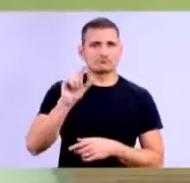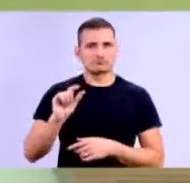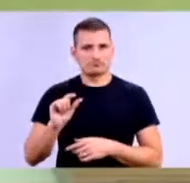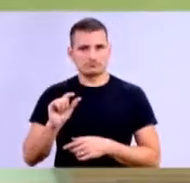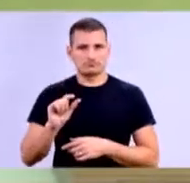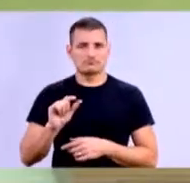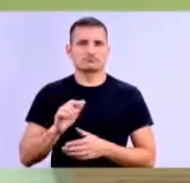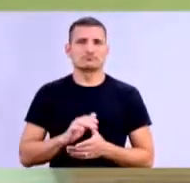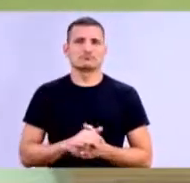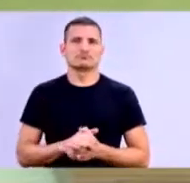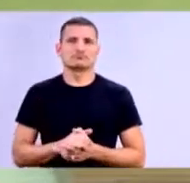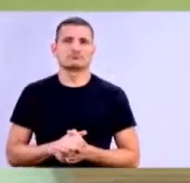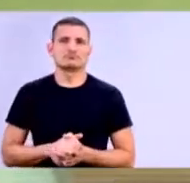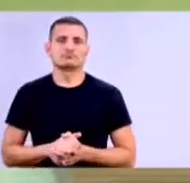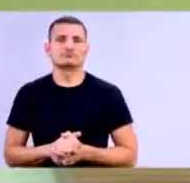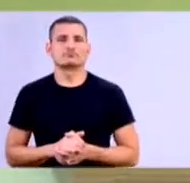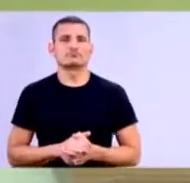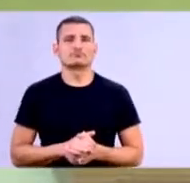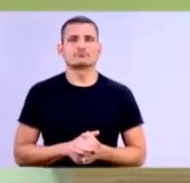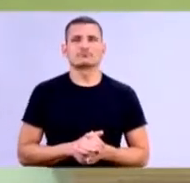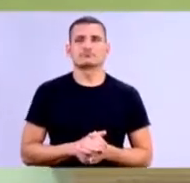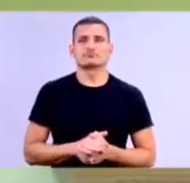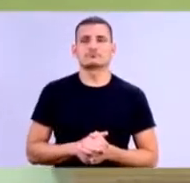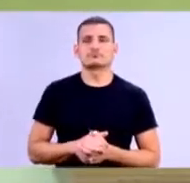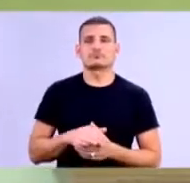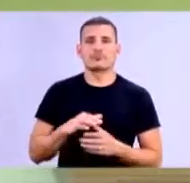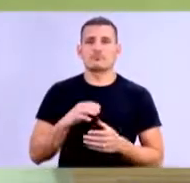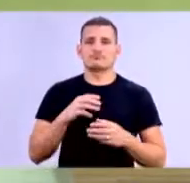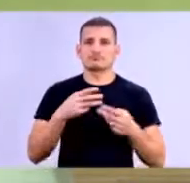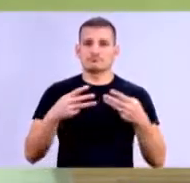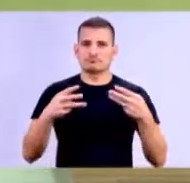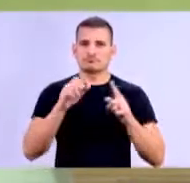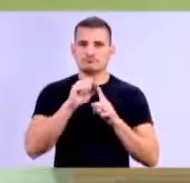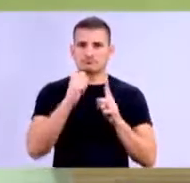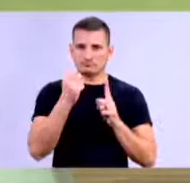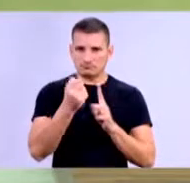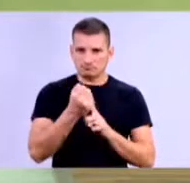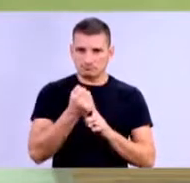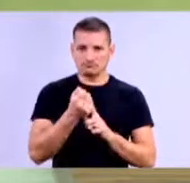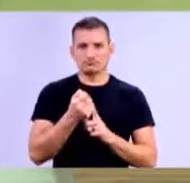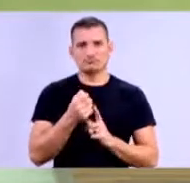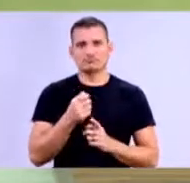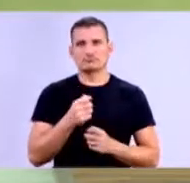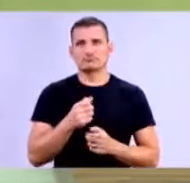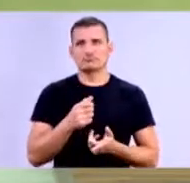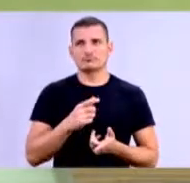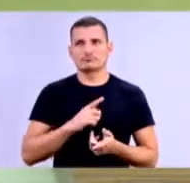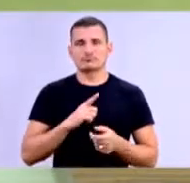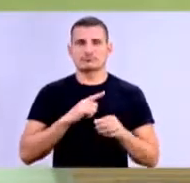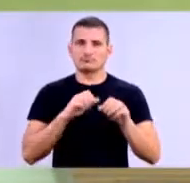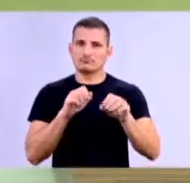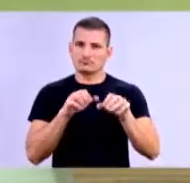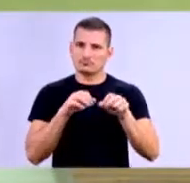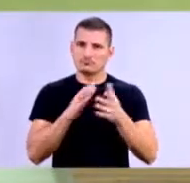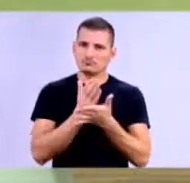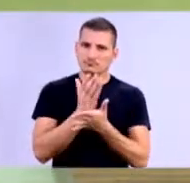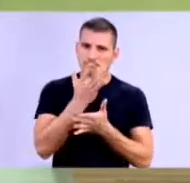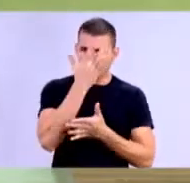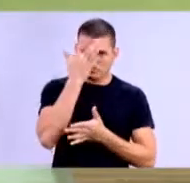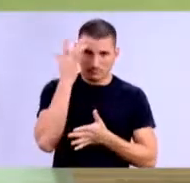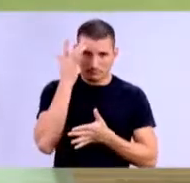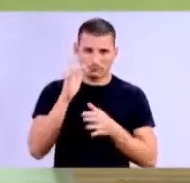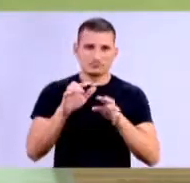saiu uma matéria dizendo que essas redes sociais estão ensinando algumas pessoas também a